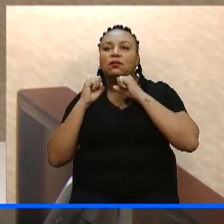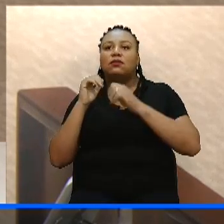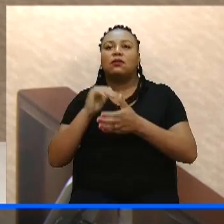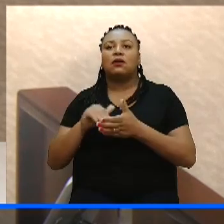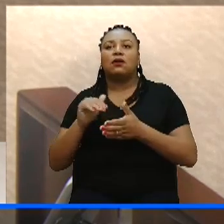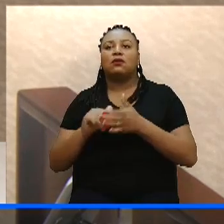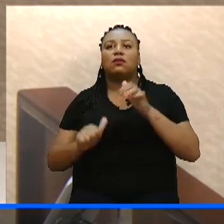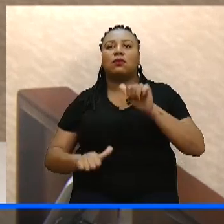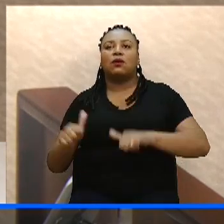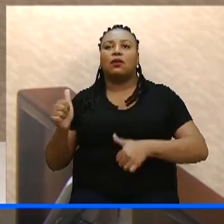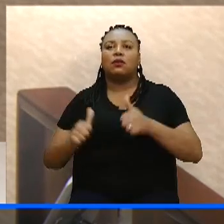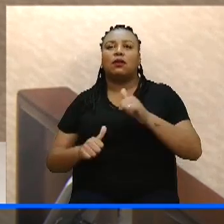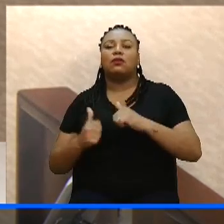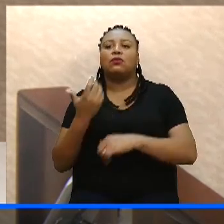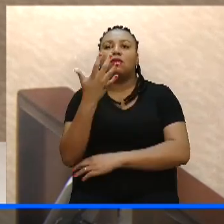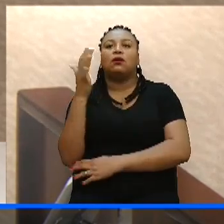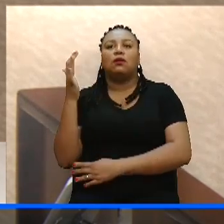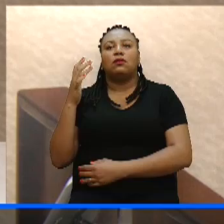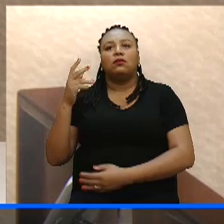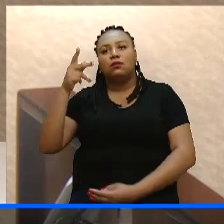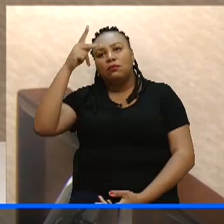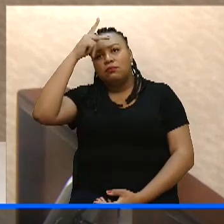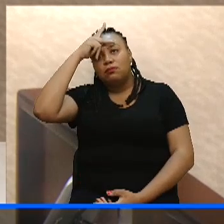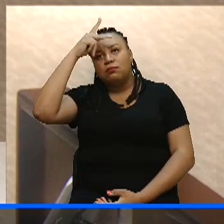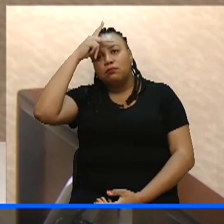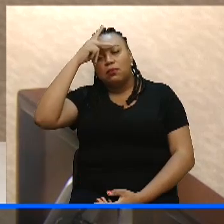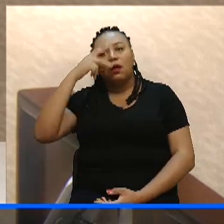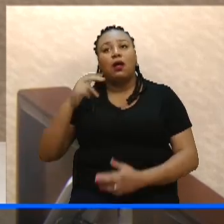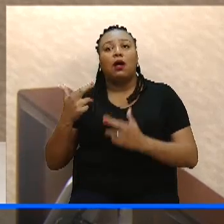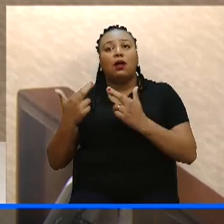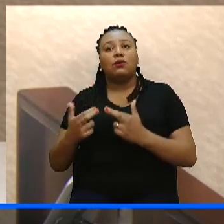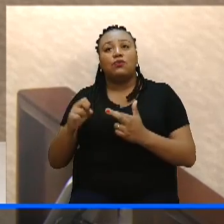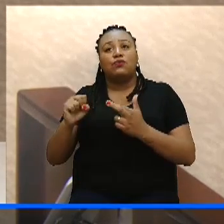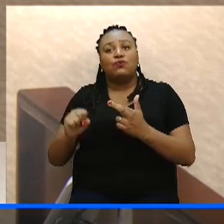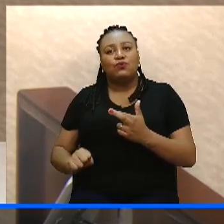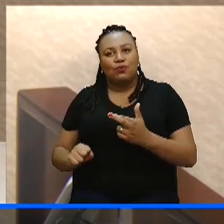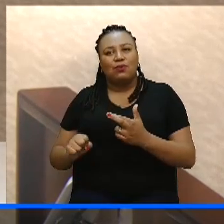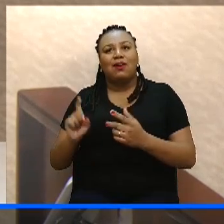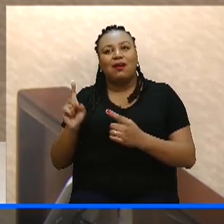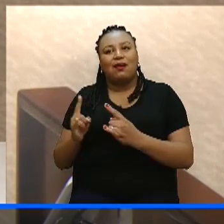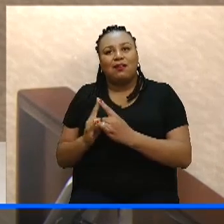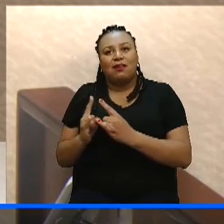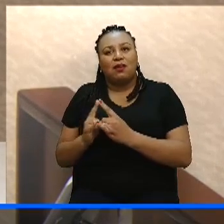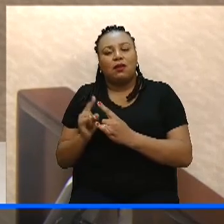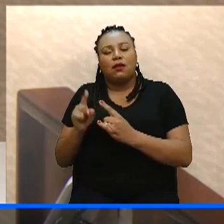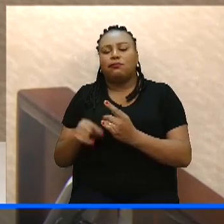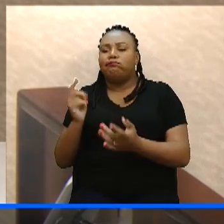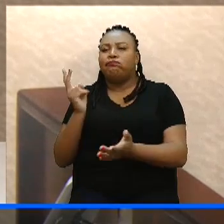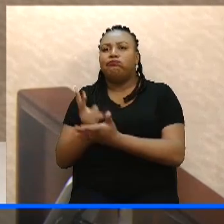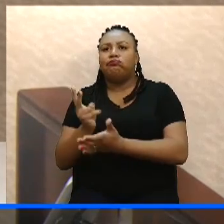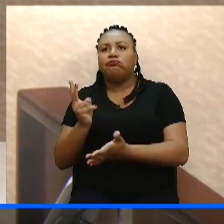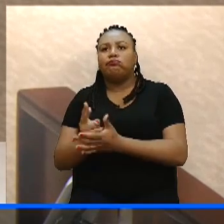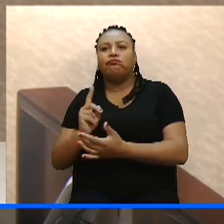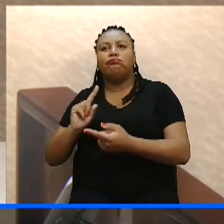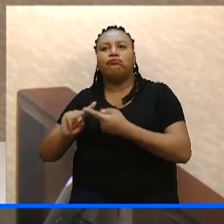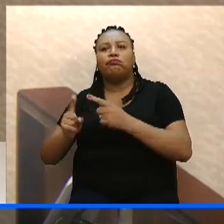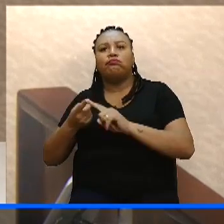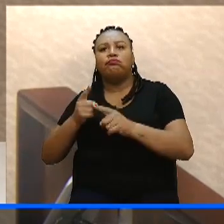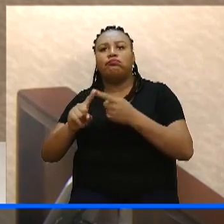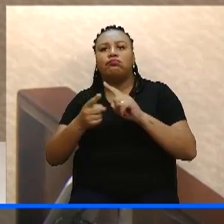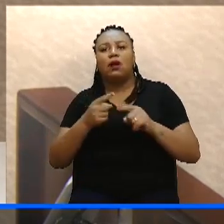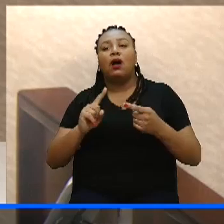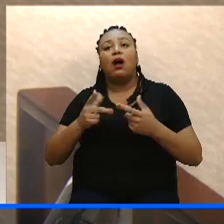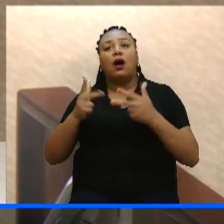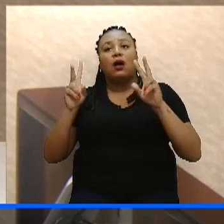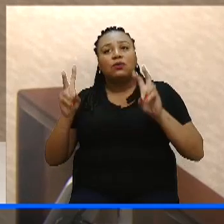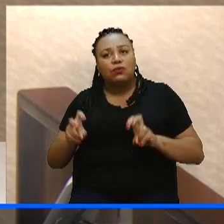qualidade ambiental em pelotas a zona sul é uma entidade em permanente sintonia com as questões